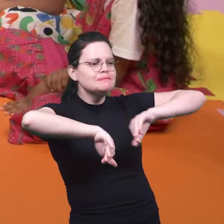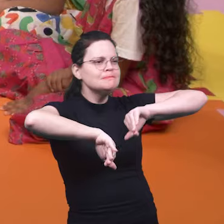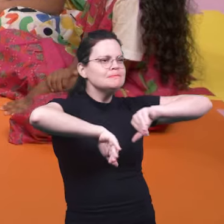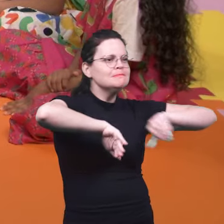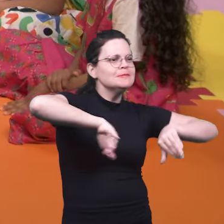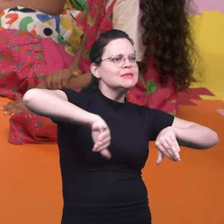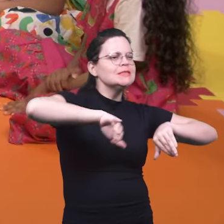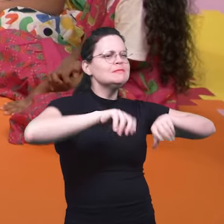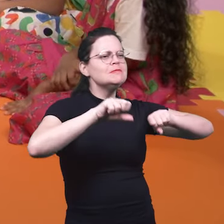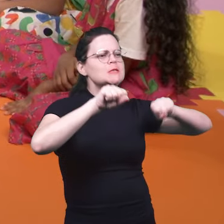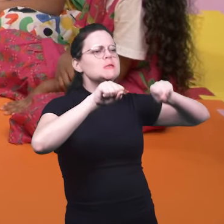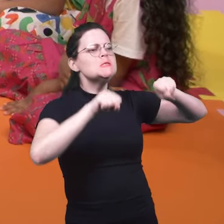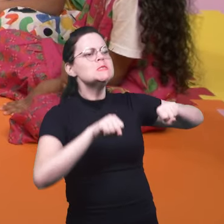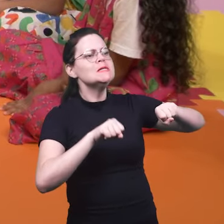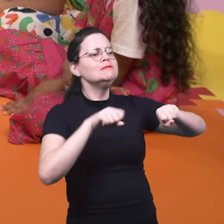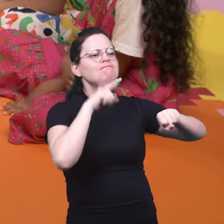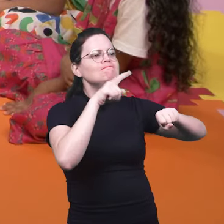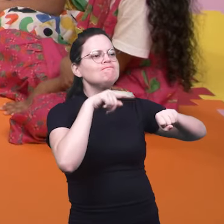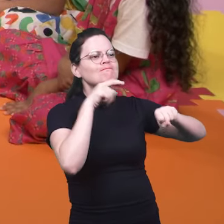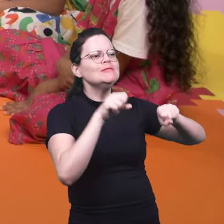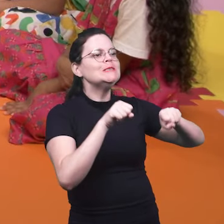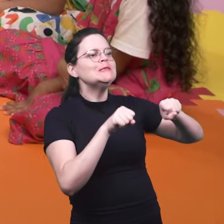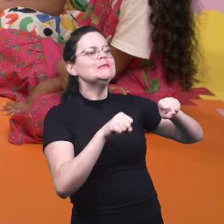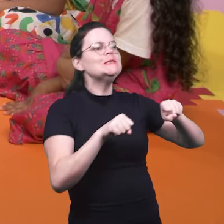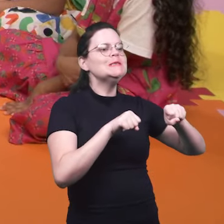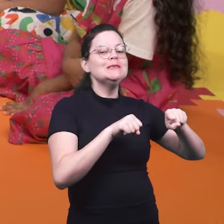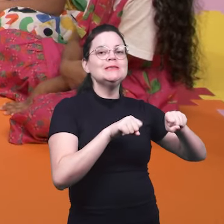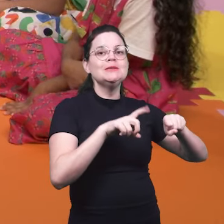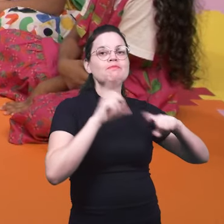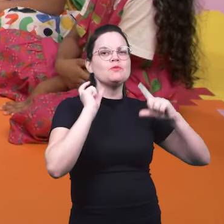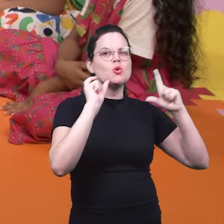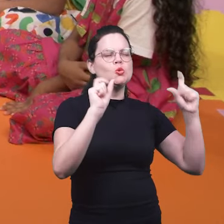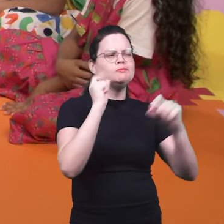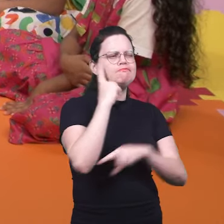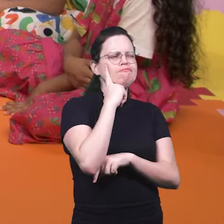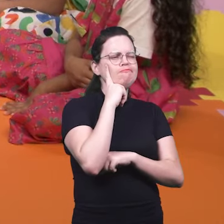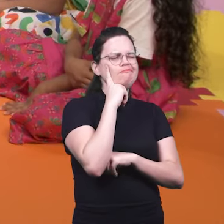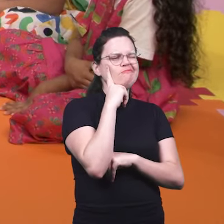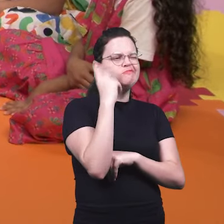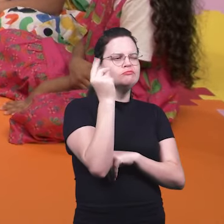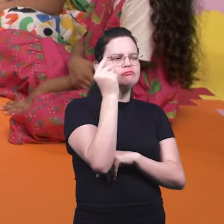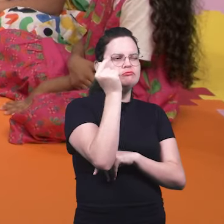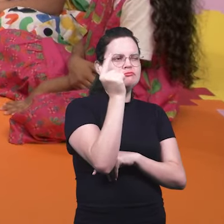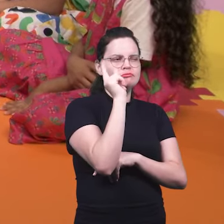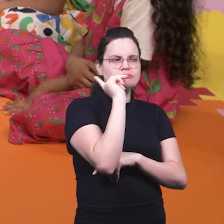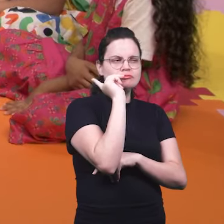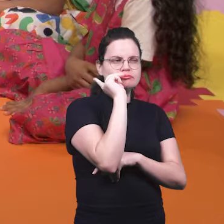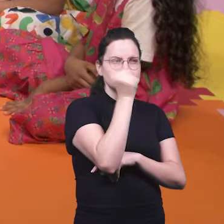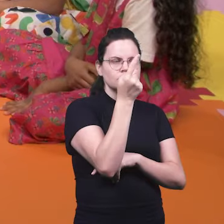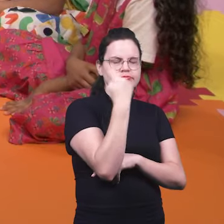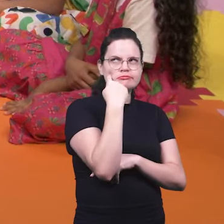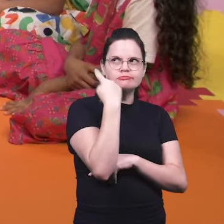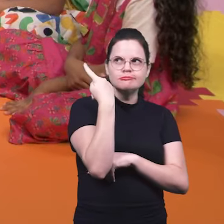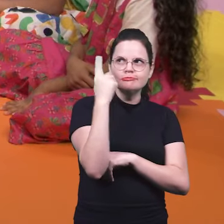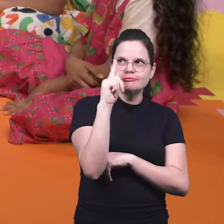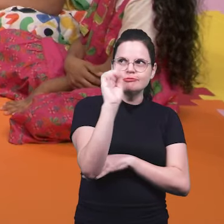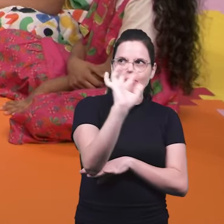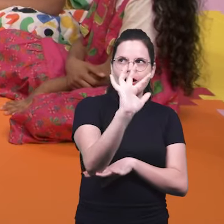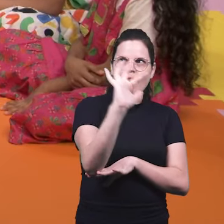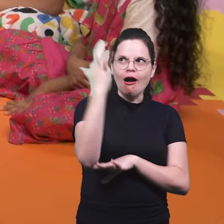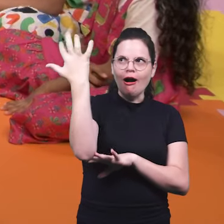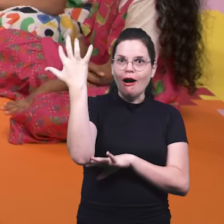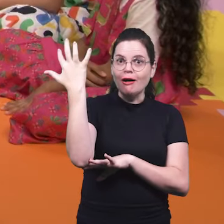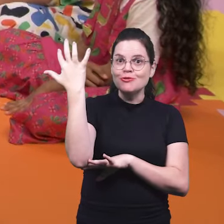impedia Clara dele ver a Jesus sabe o que que zaquel fez zaquel teve uma ideia Qual foi a ideia de